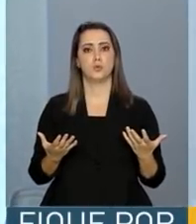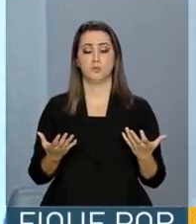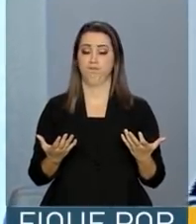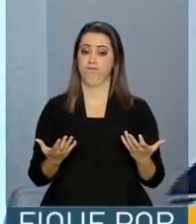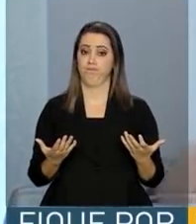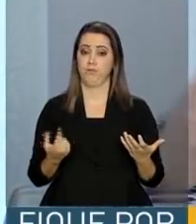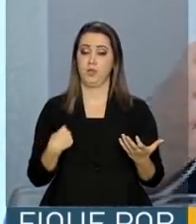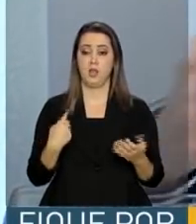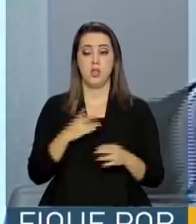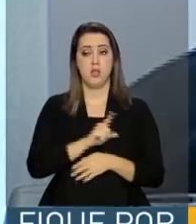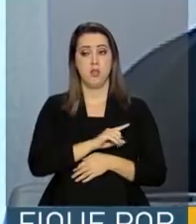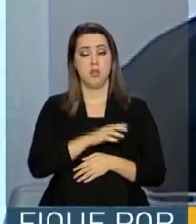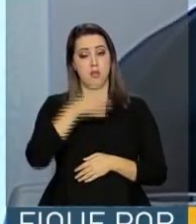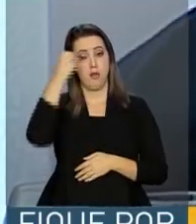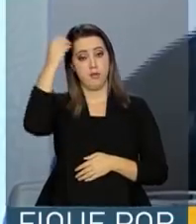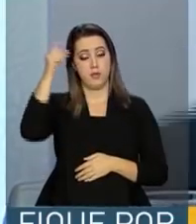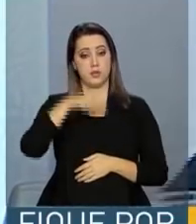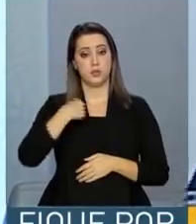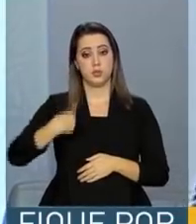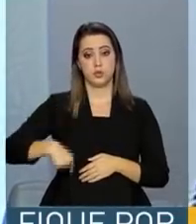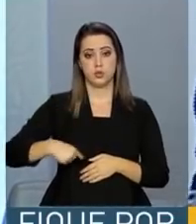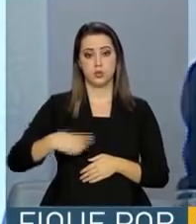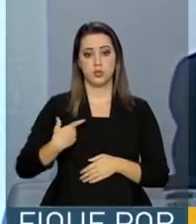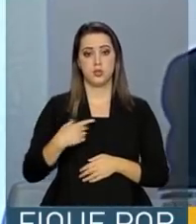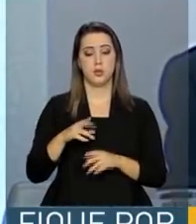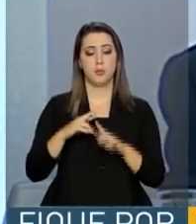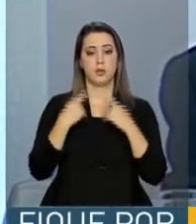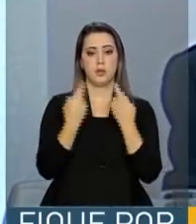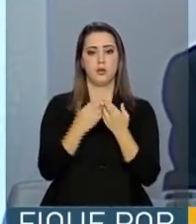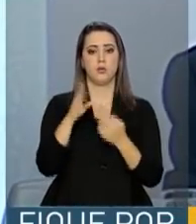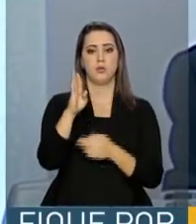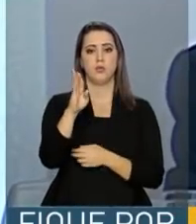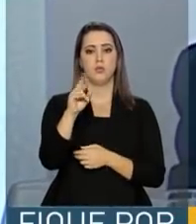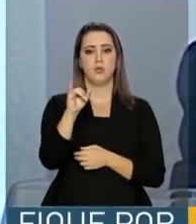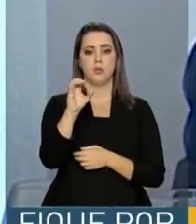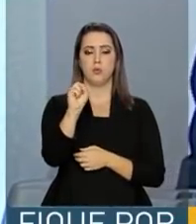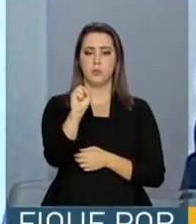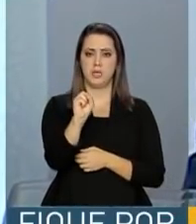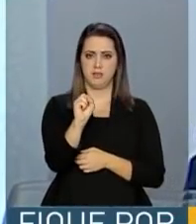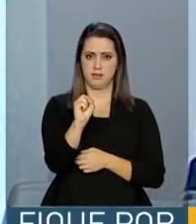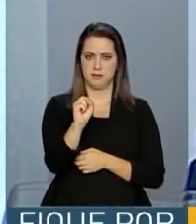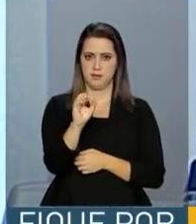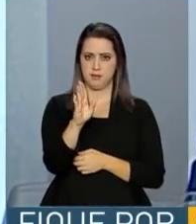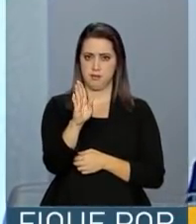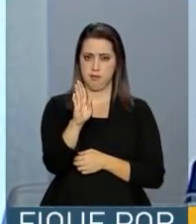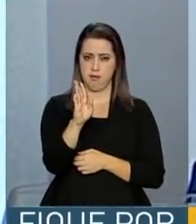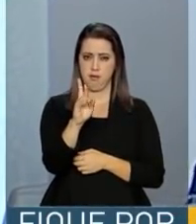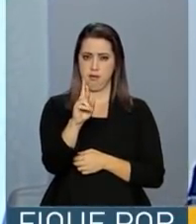do brics a primeira coisa que o presidente xi jinping que fez foi chamar um